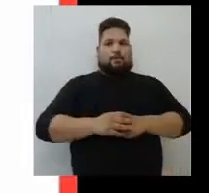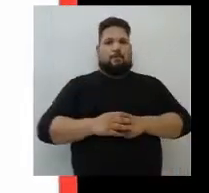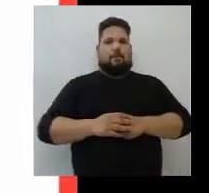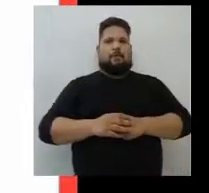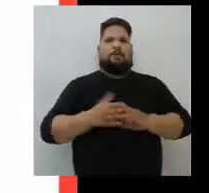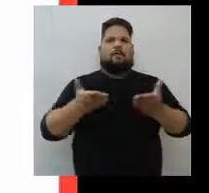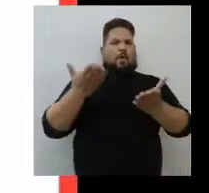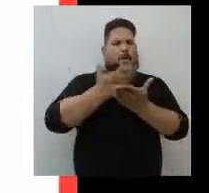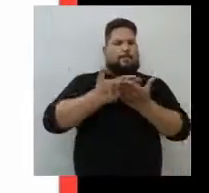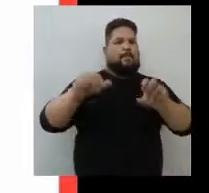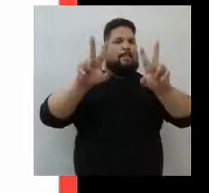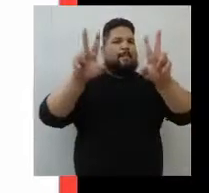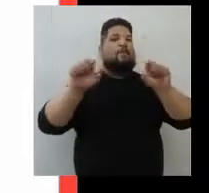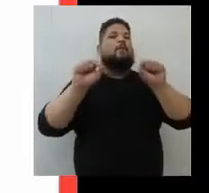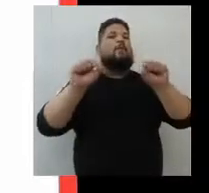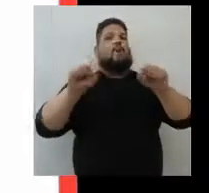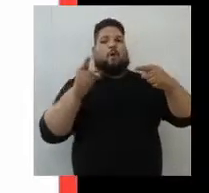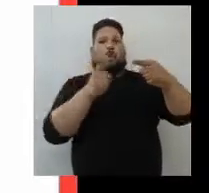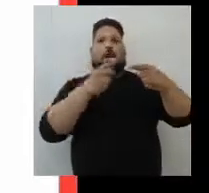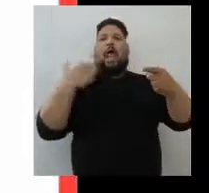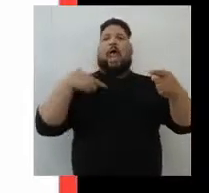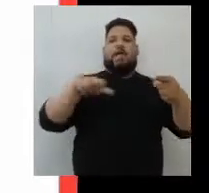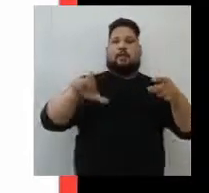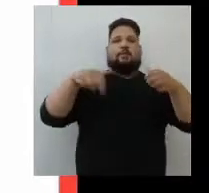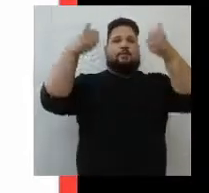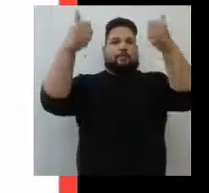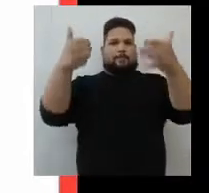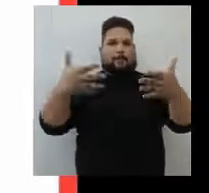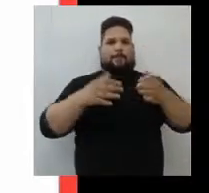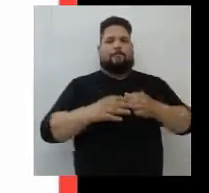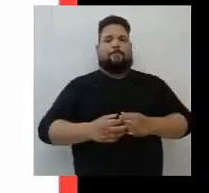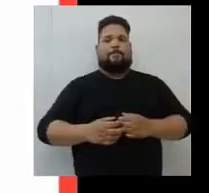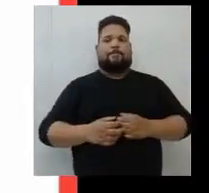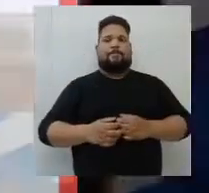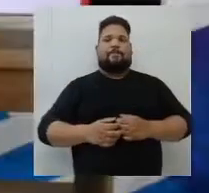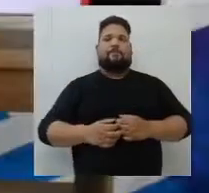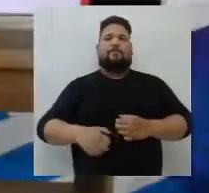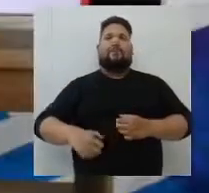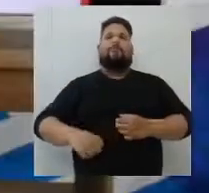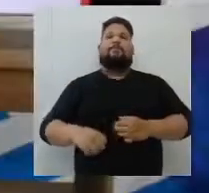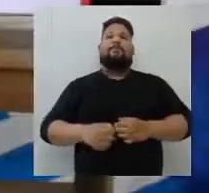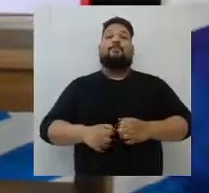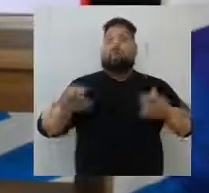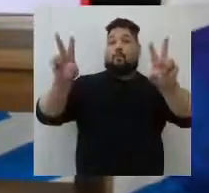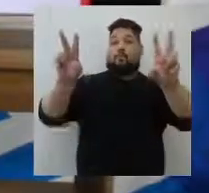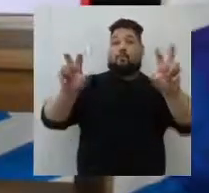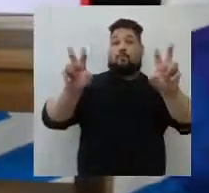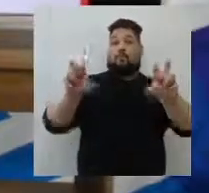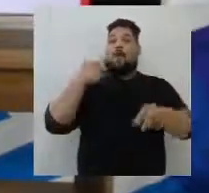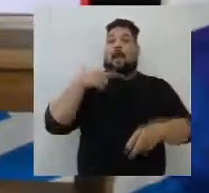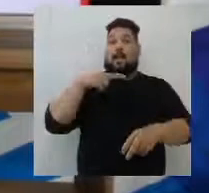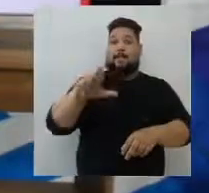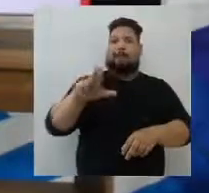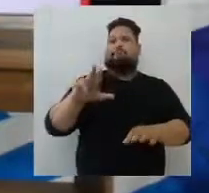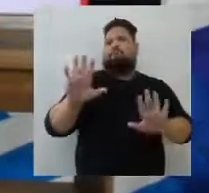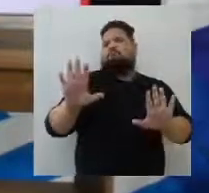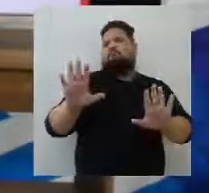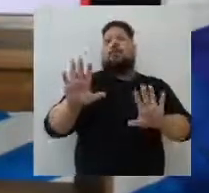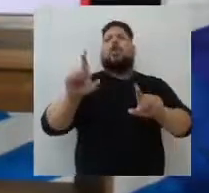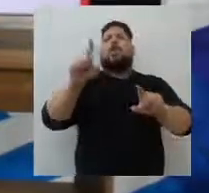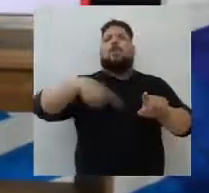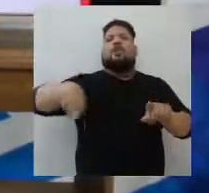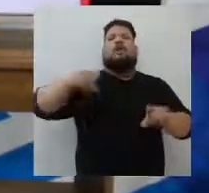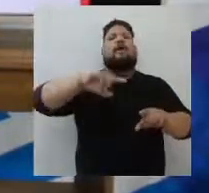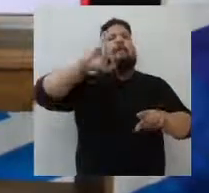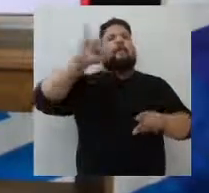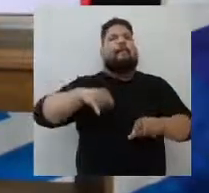questão religiosa. Tá? Volta aqui para mim, por favor. Essa questão religiosa, na verdade, a gente vai